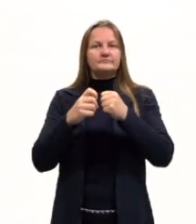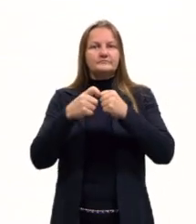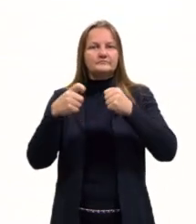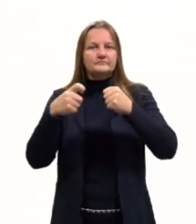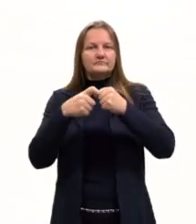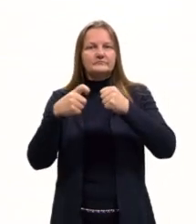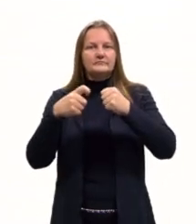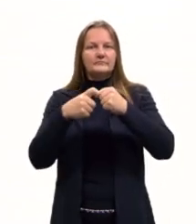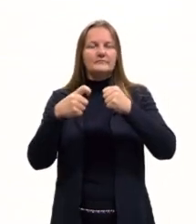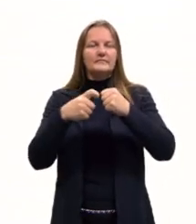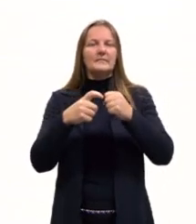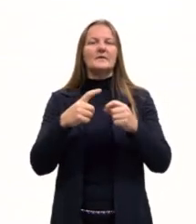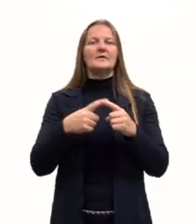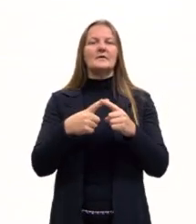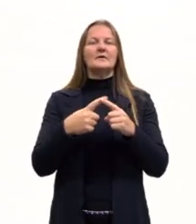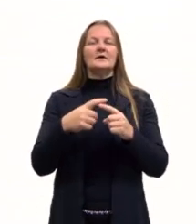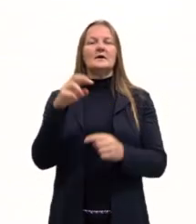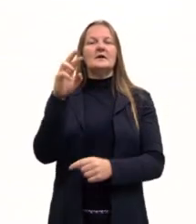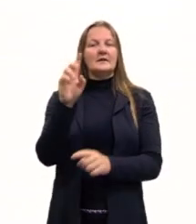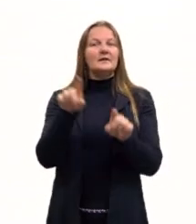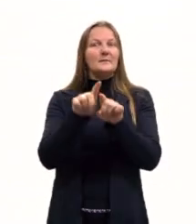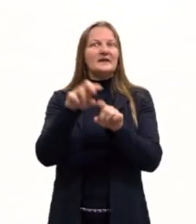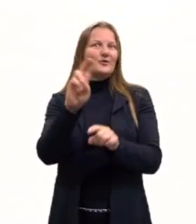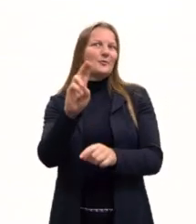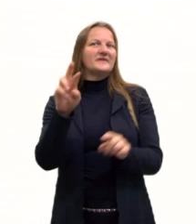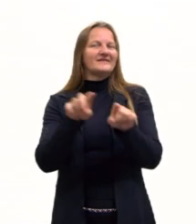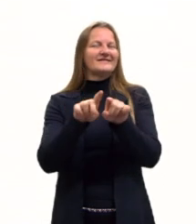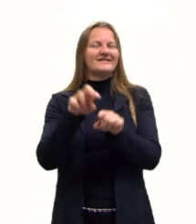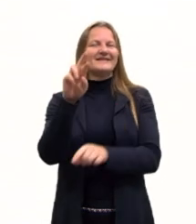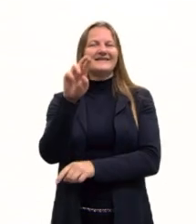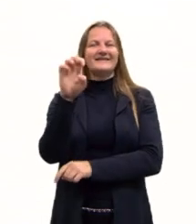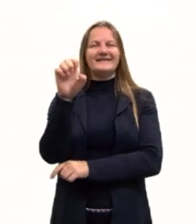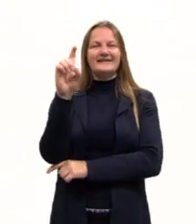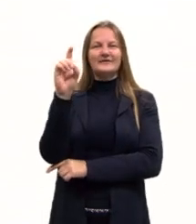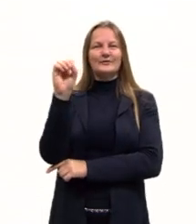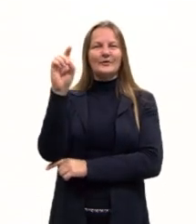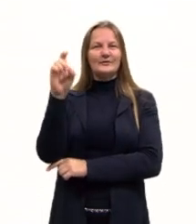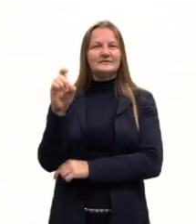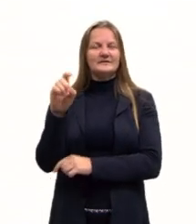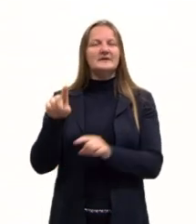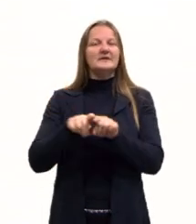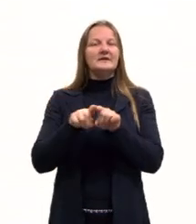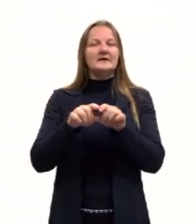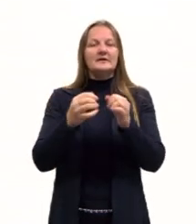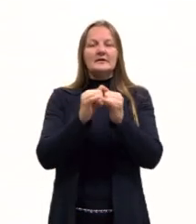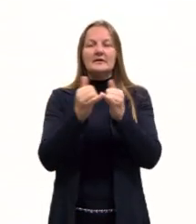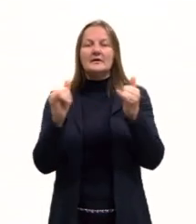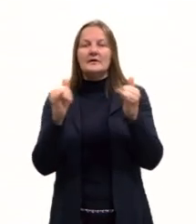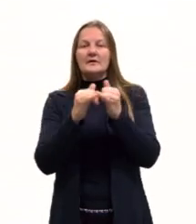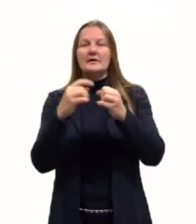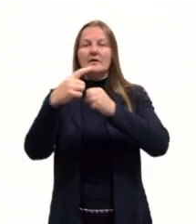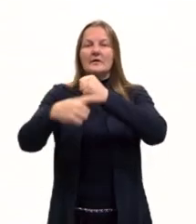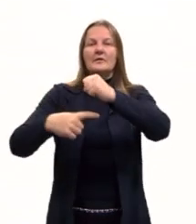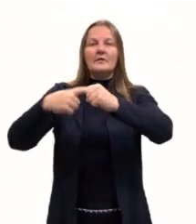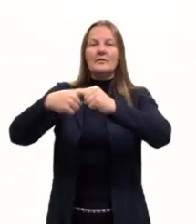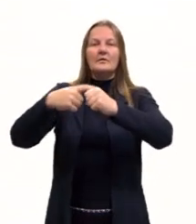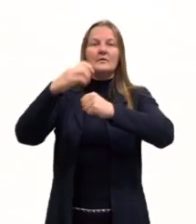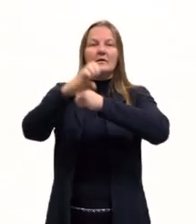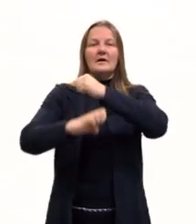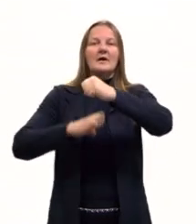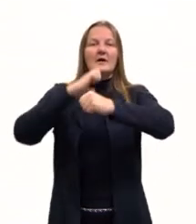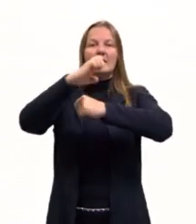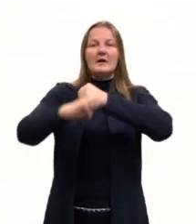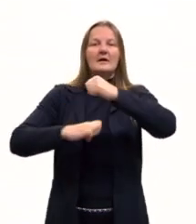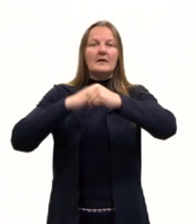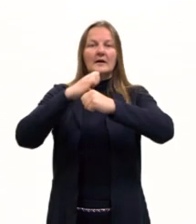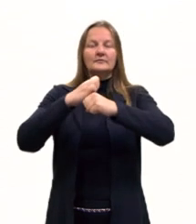reação reações redox tá em que há uma transferência de elétrons ou seja vai ter